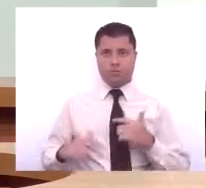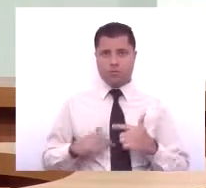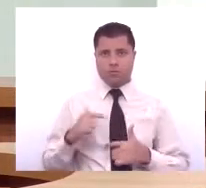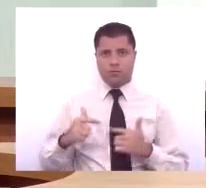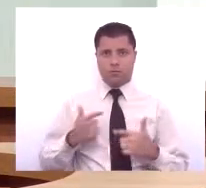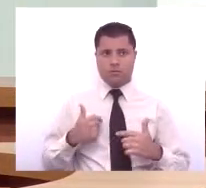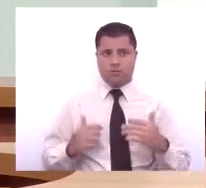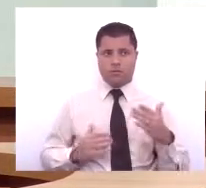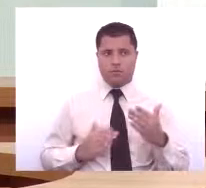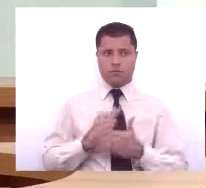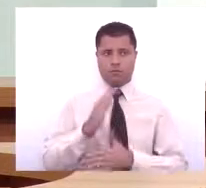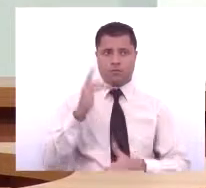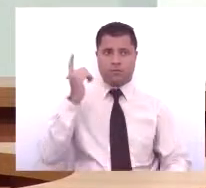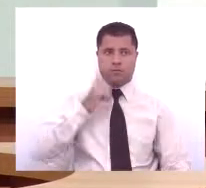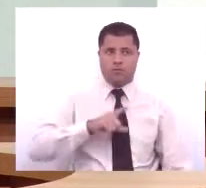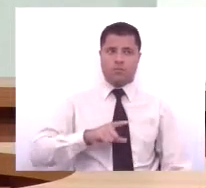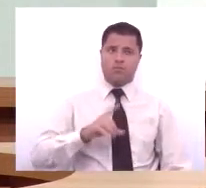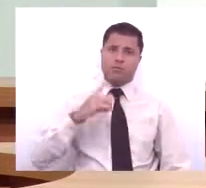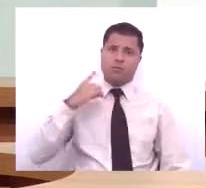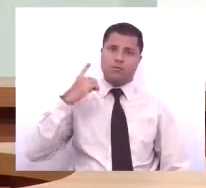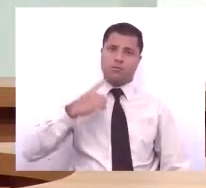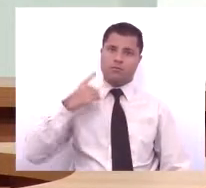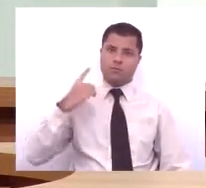deputado estadual